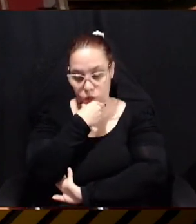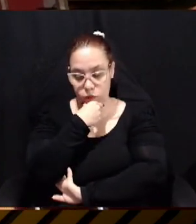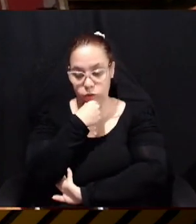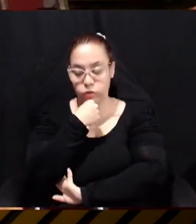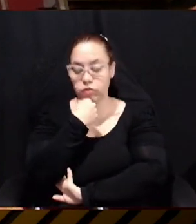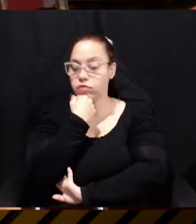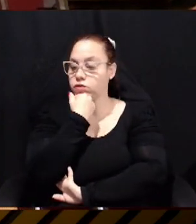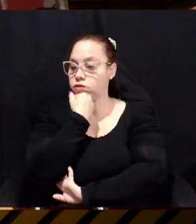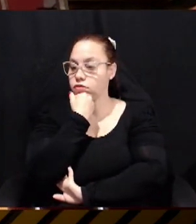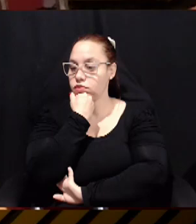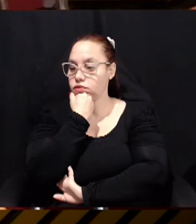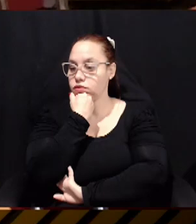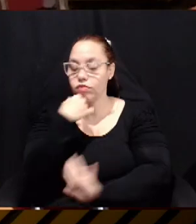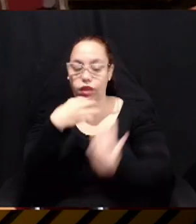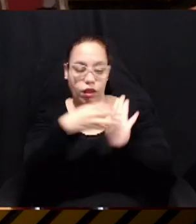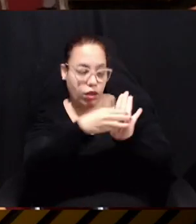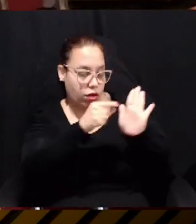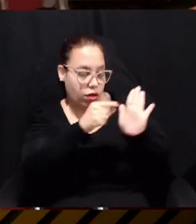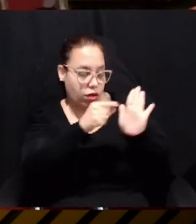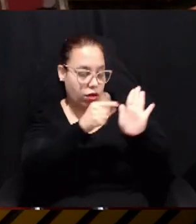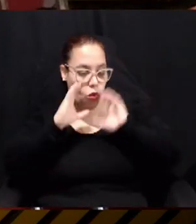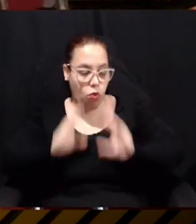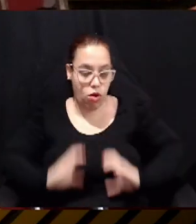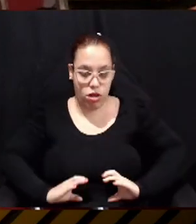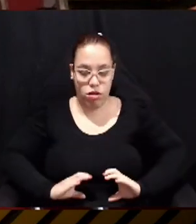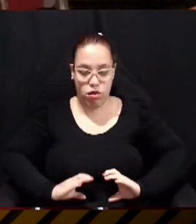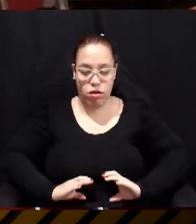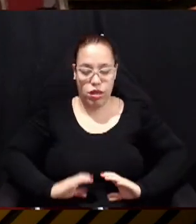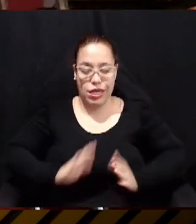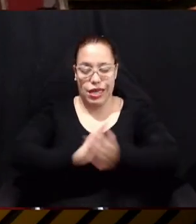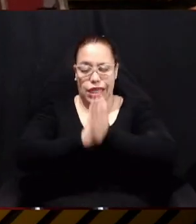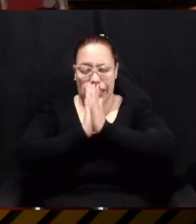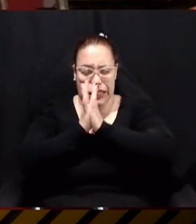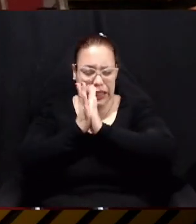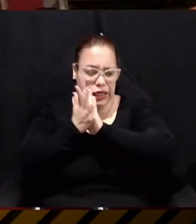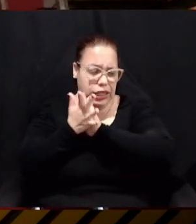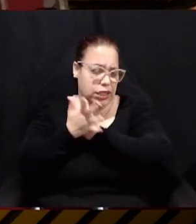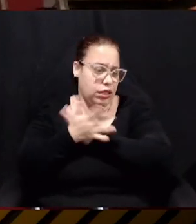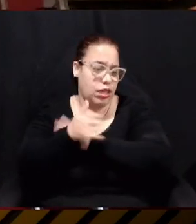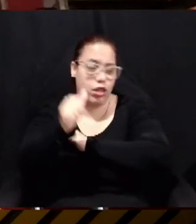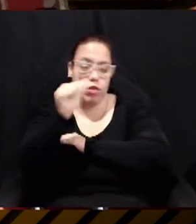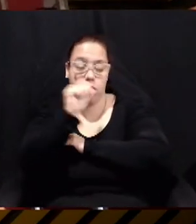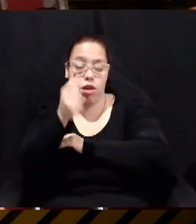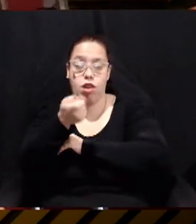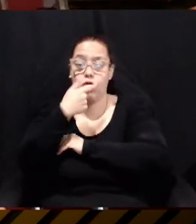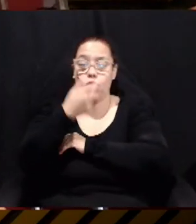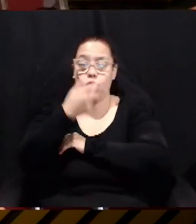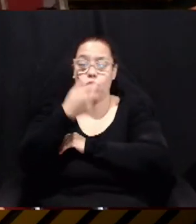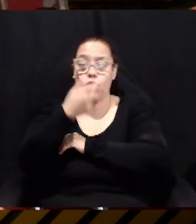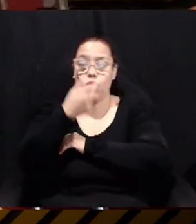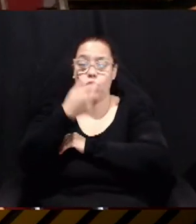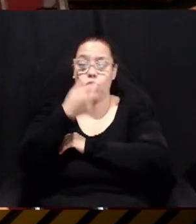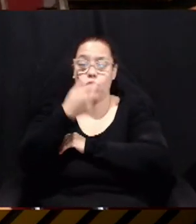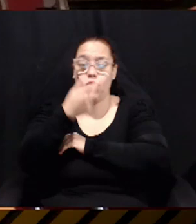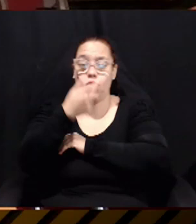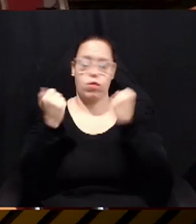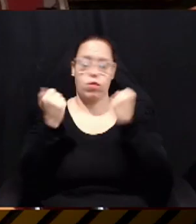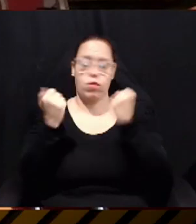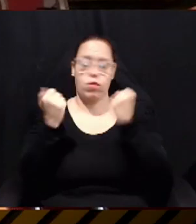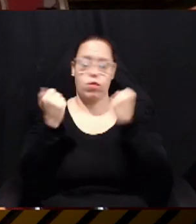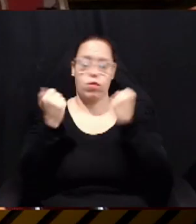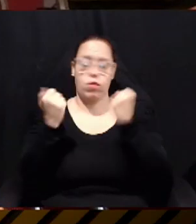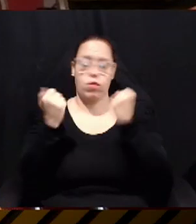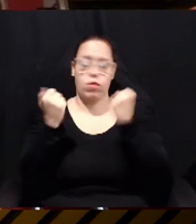espelha isso também no comportamento dela, autodestrutivo, de beber muito, de usar remédio, de não praticar atividade física, né? Então ela está